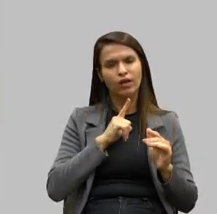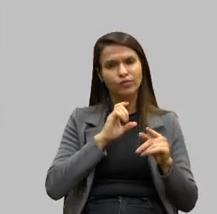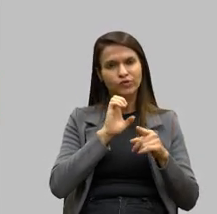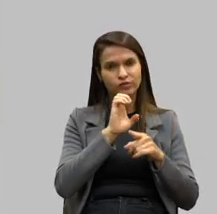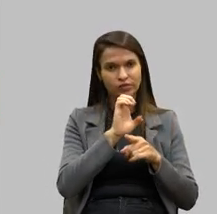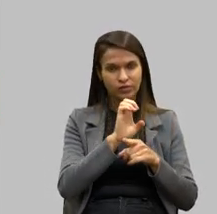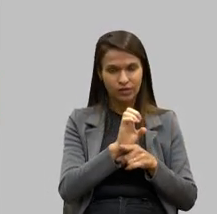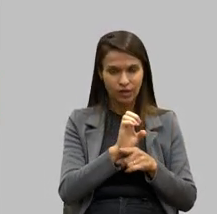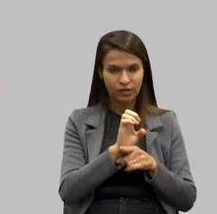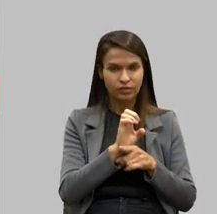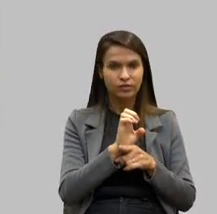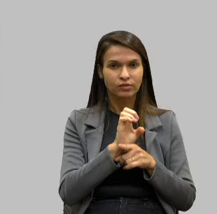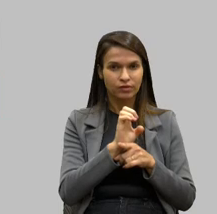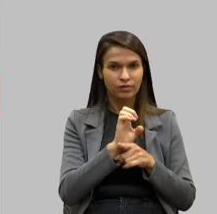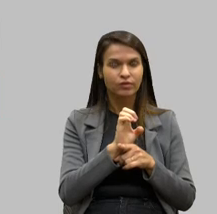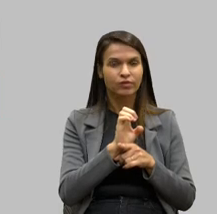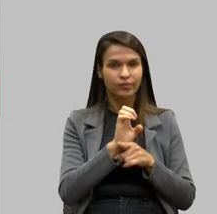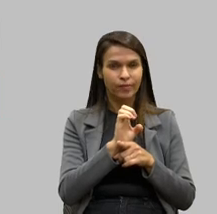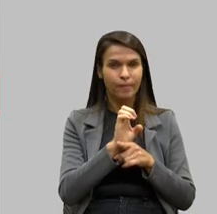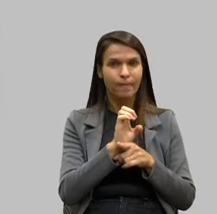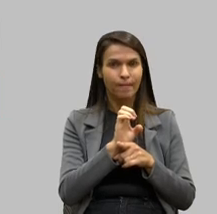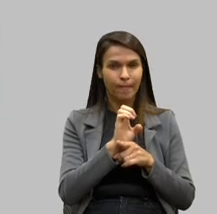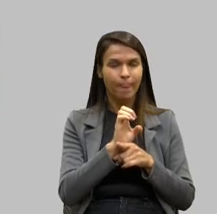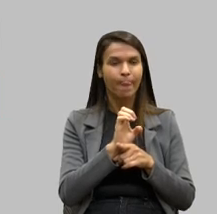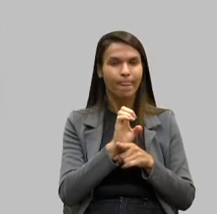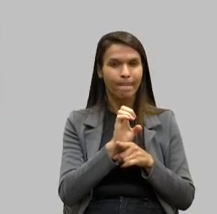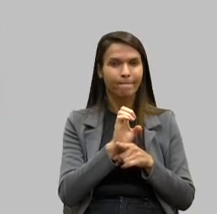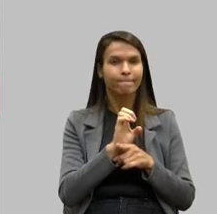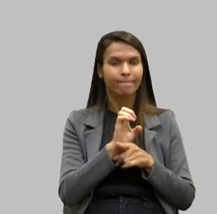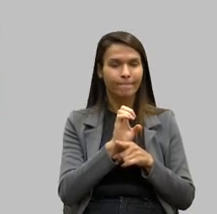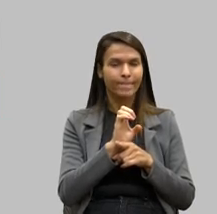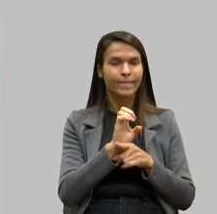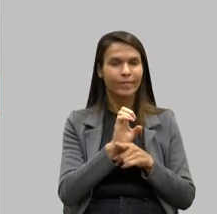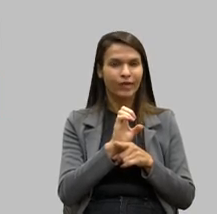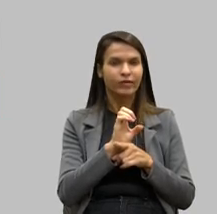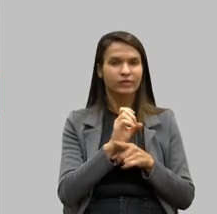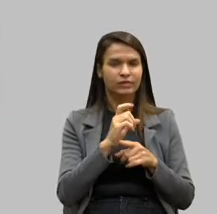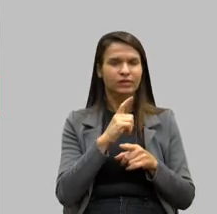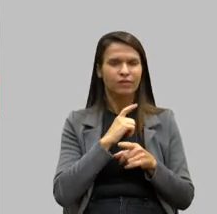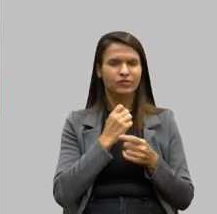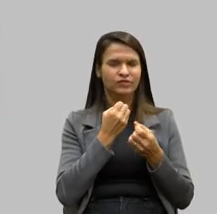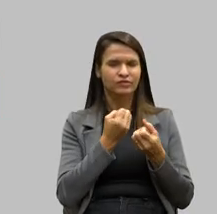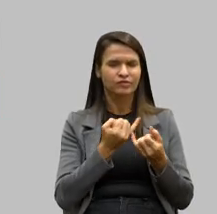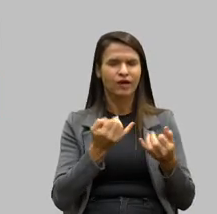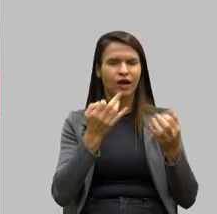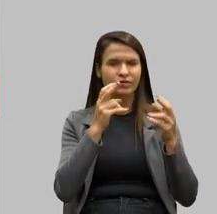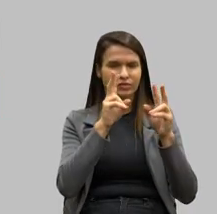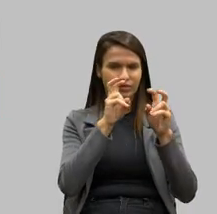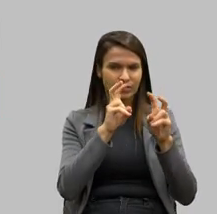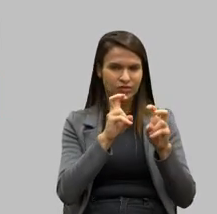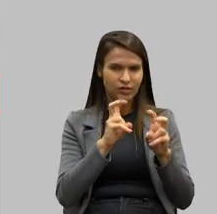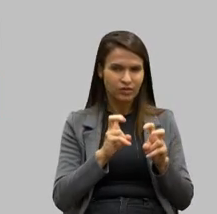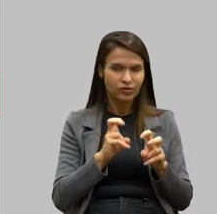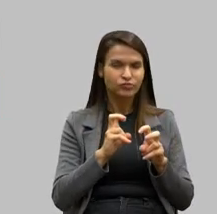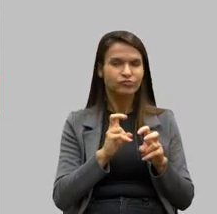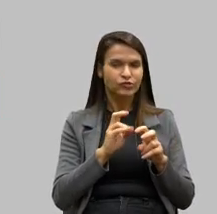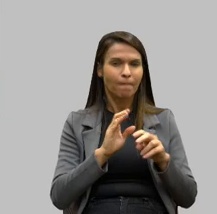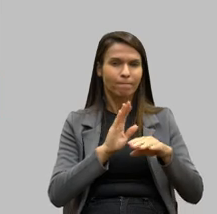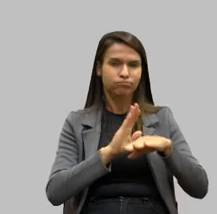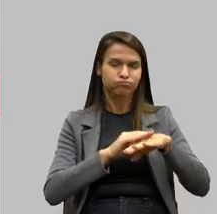com uma demanda crescente, mas muito crescente, de mão de obra qualificada.